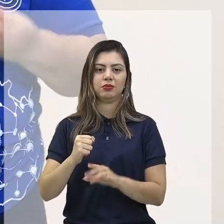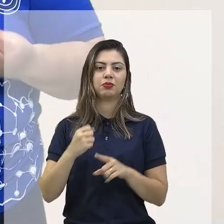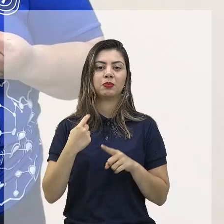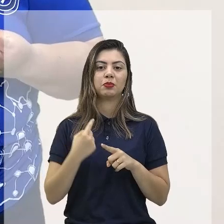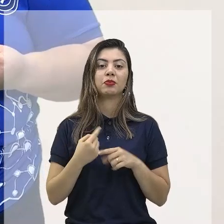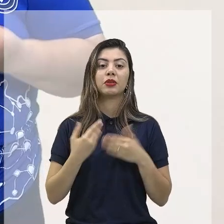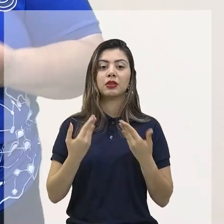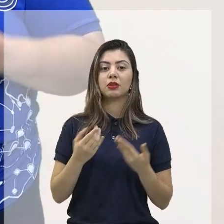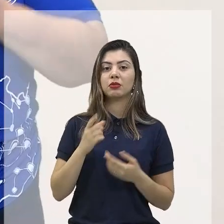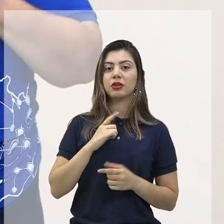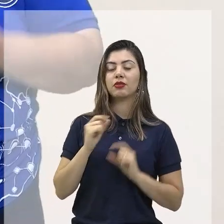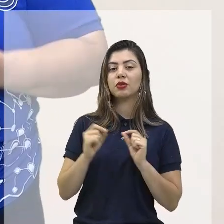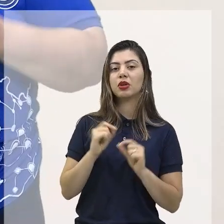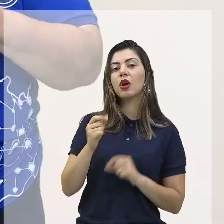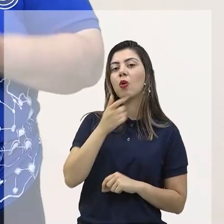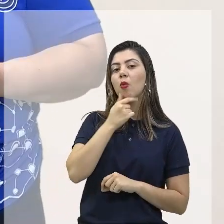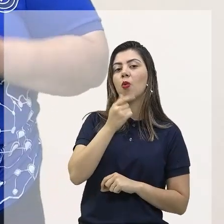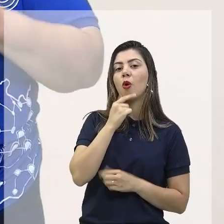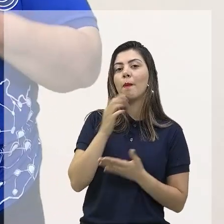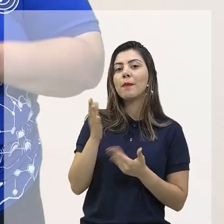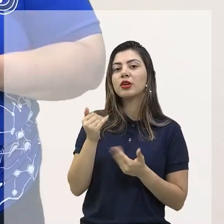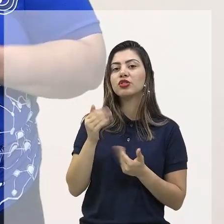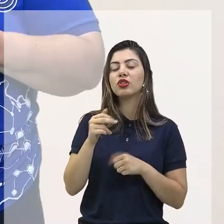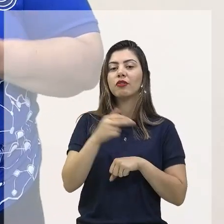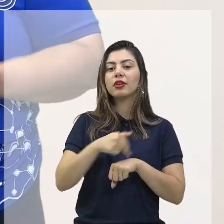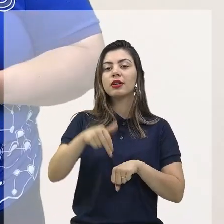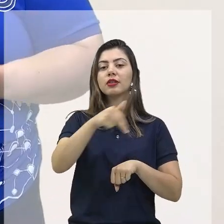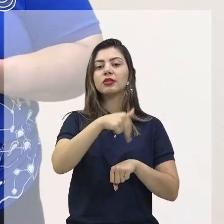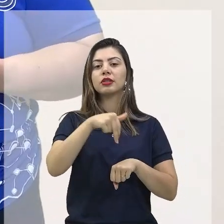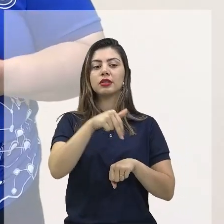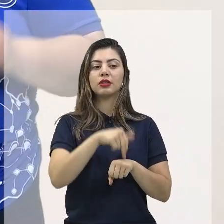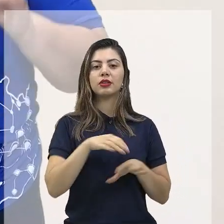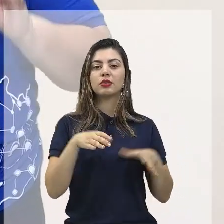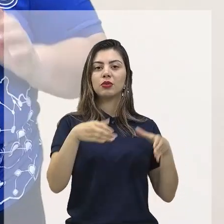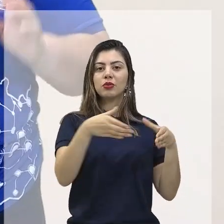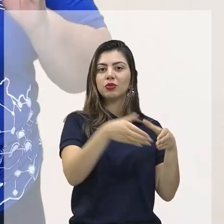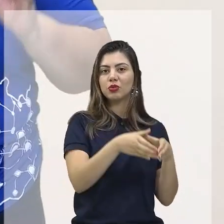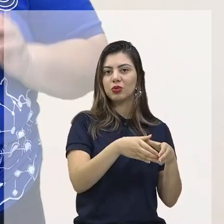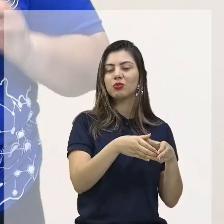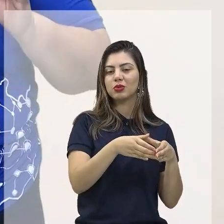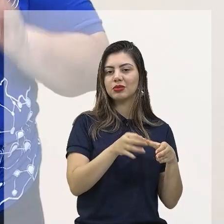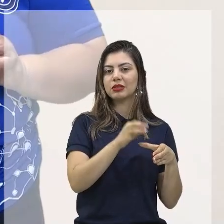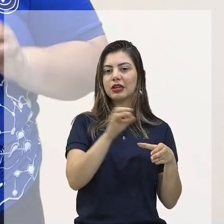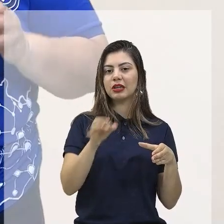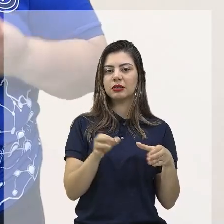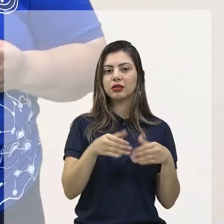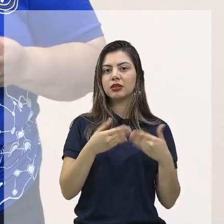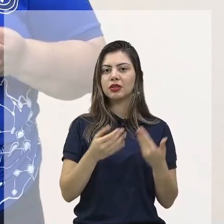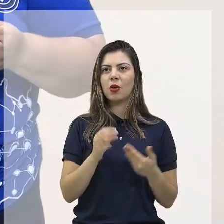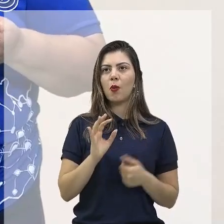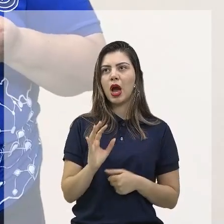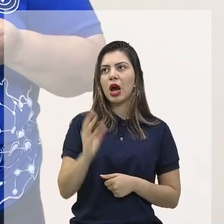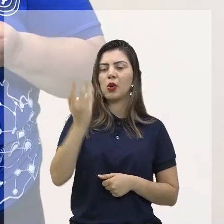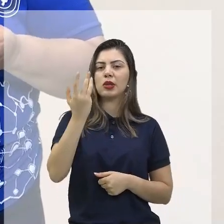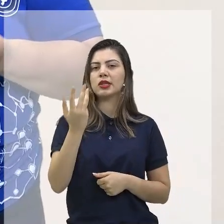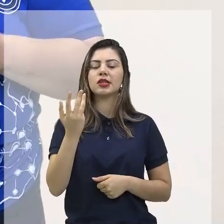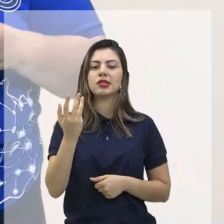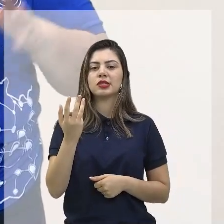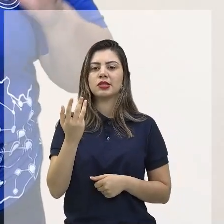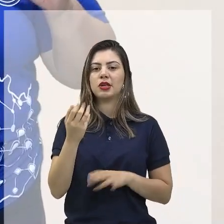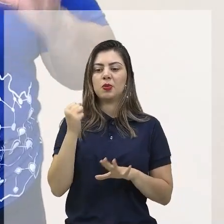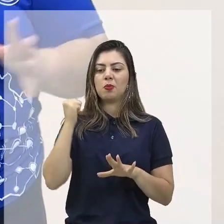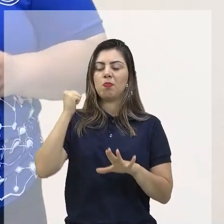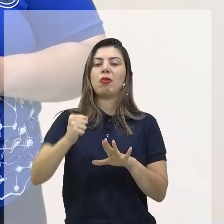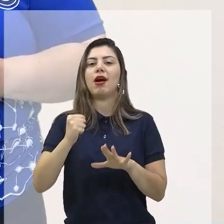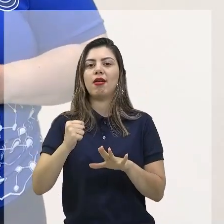Gravilo Príncipe, um jovem nacionalista ligado à Mão Negra. Não foi um incidente isolado, mas é a